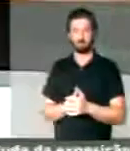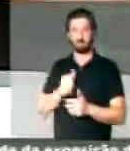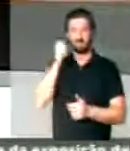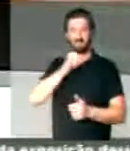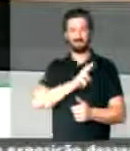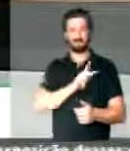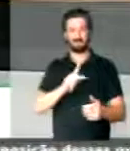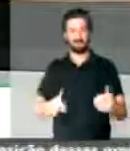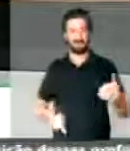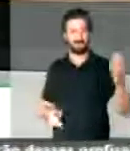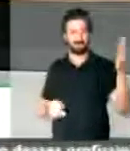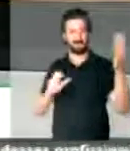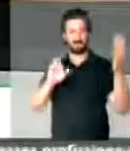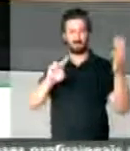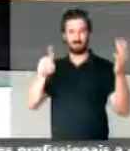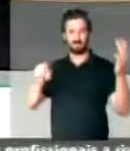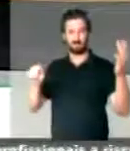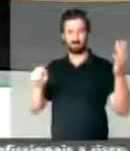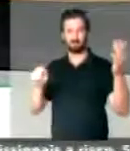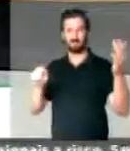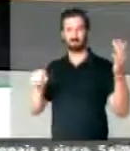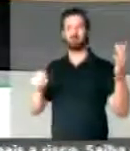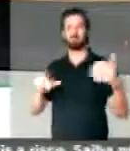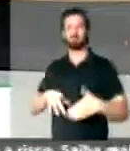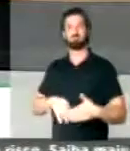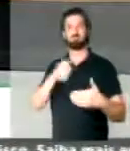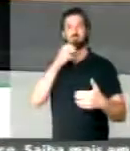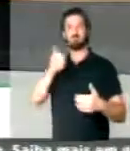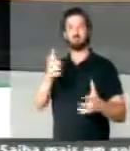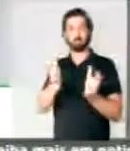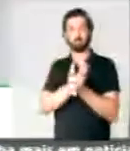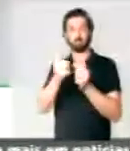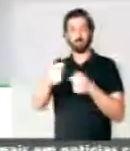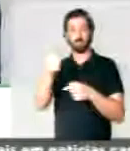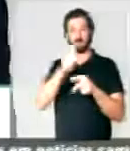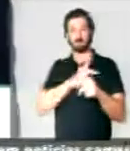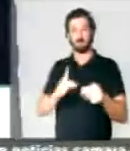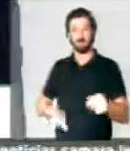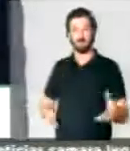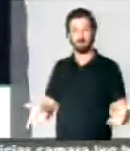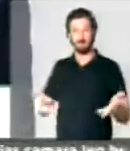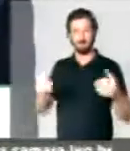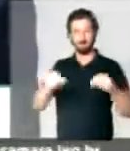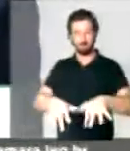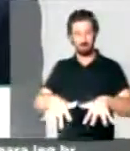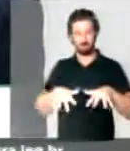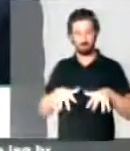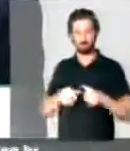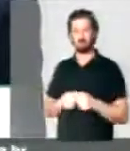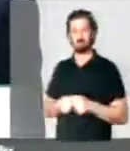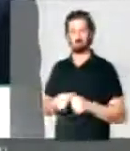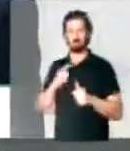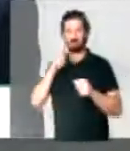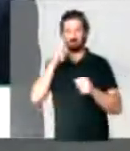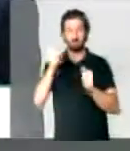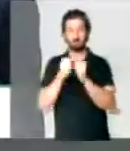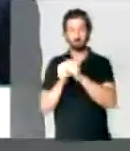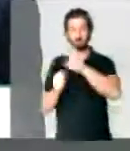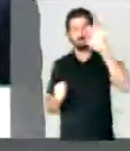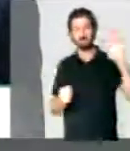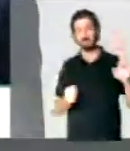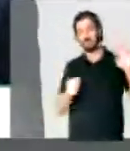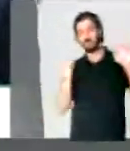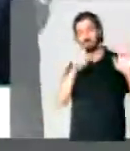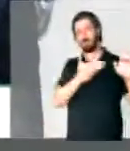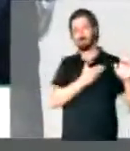Presidente, deputada Creuza, muito bem representando o partido na presidência dessa casa. Eu vejo ao seu lado esquerdo a conterrânea,